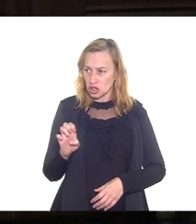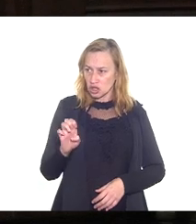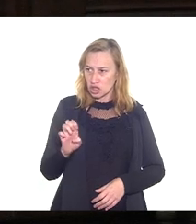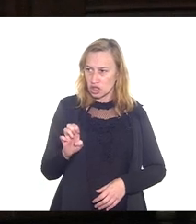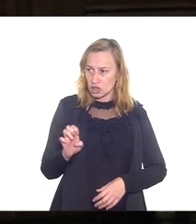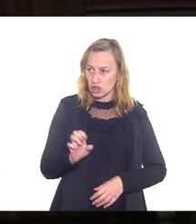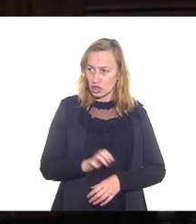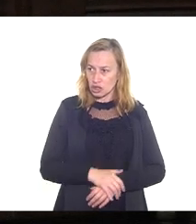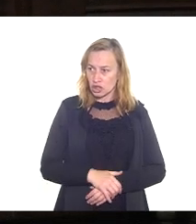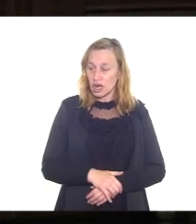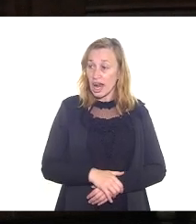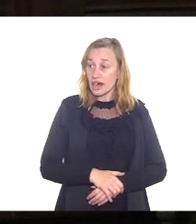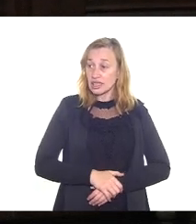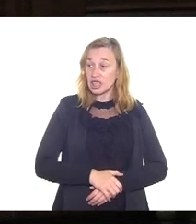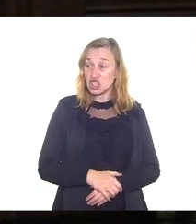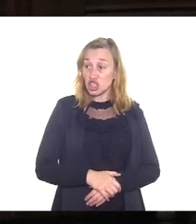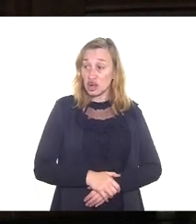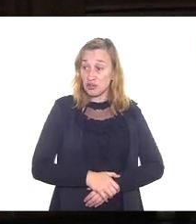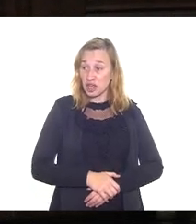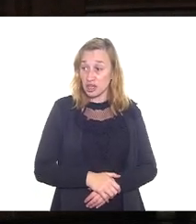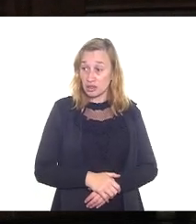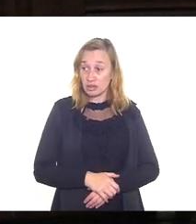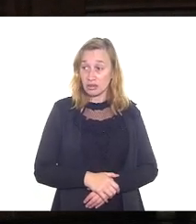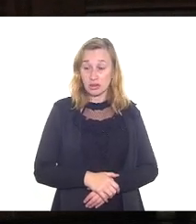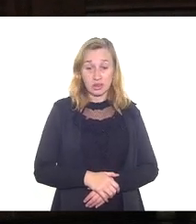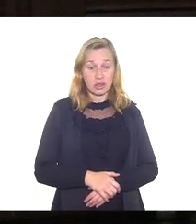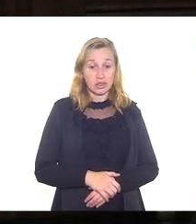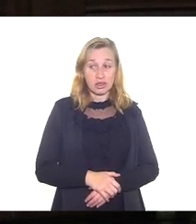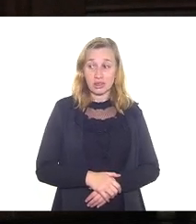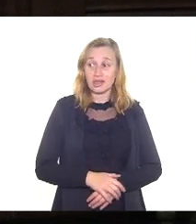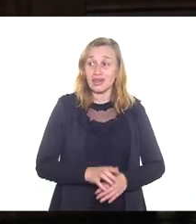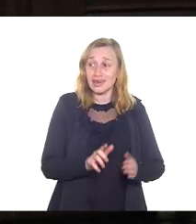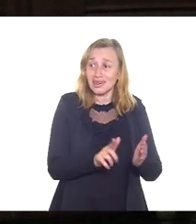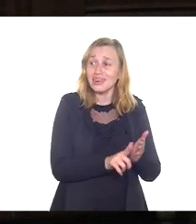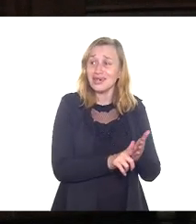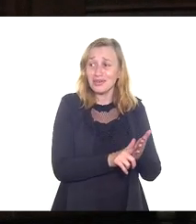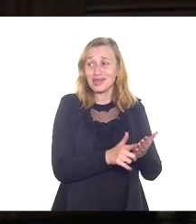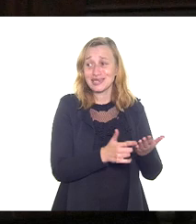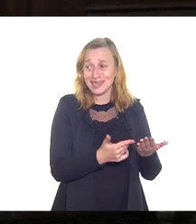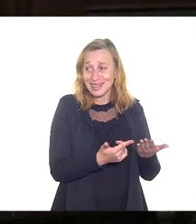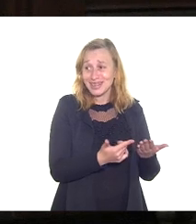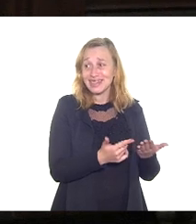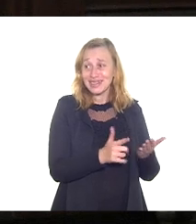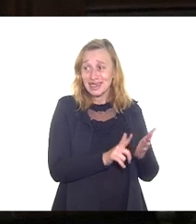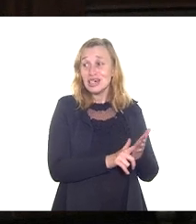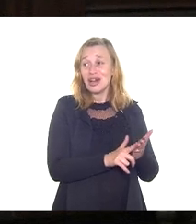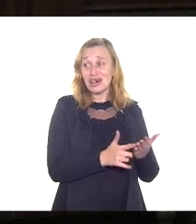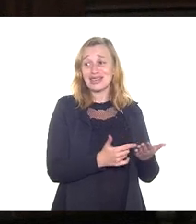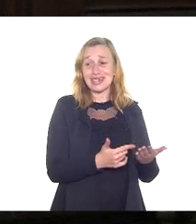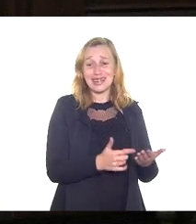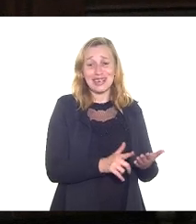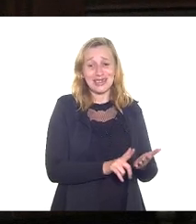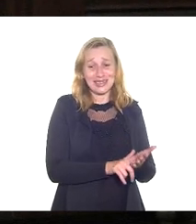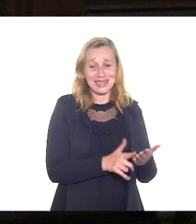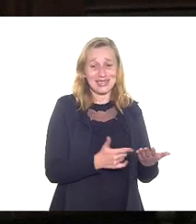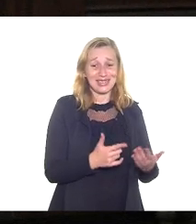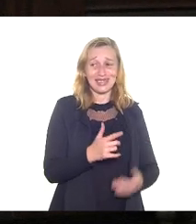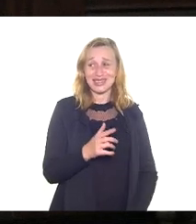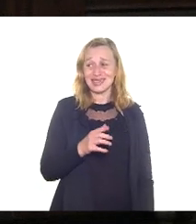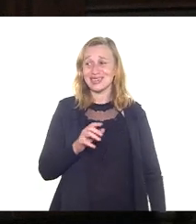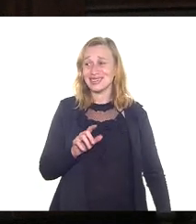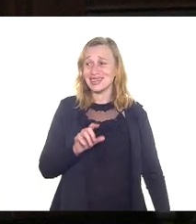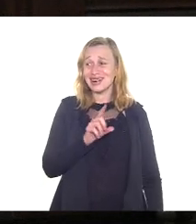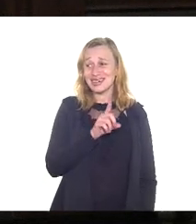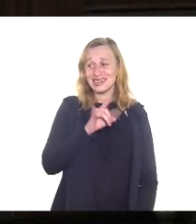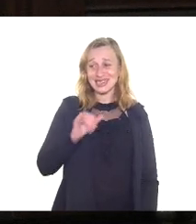delegados. A matéria foi no jornal O Dia. E na matéria,